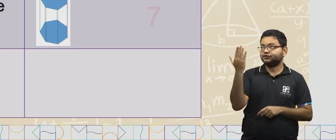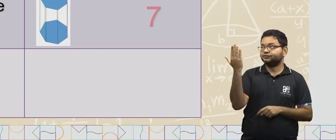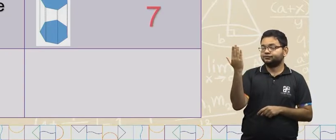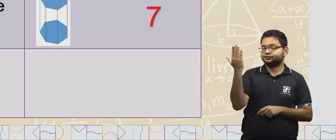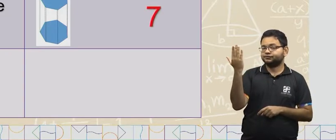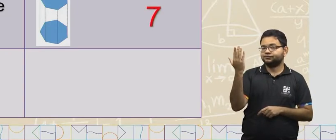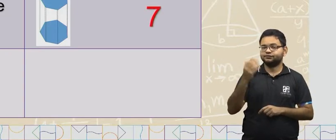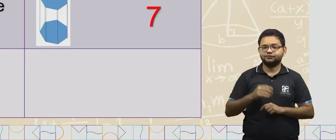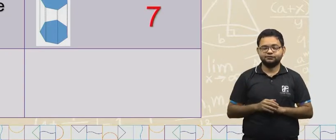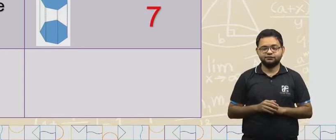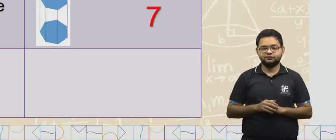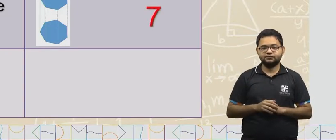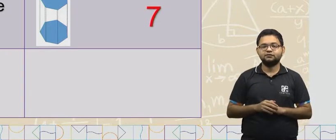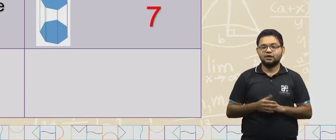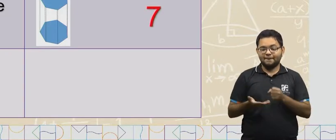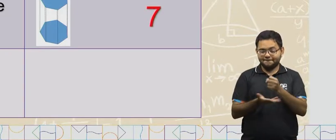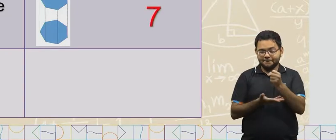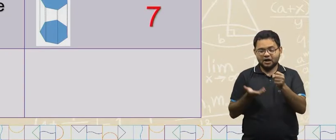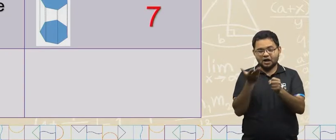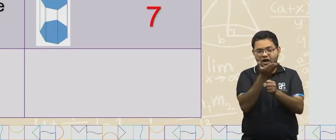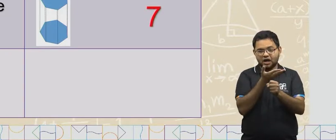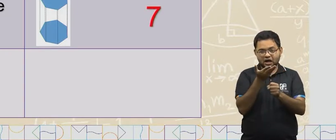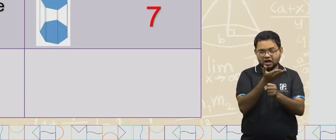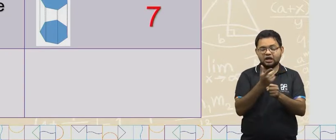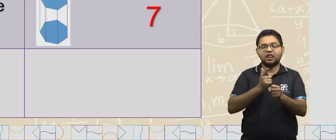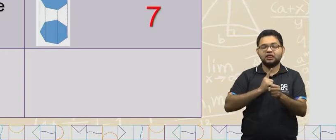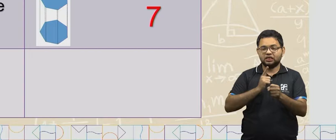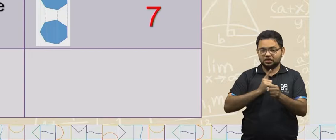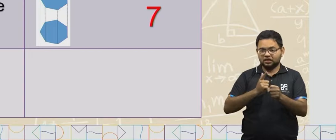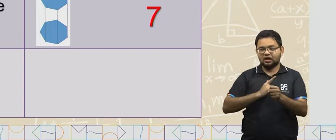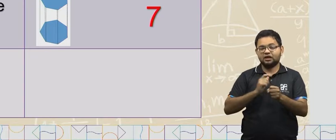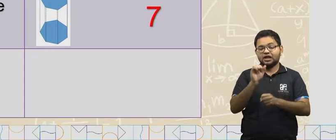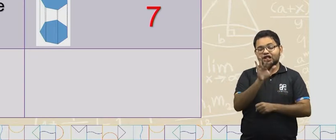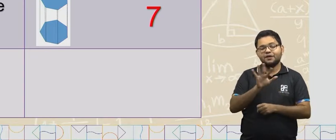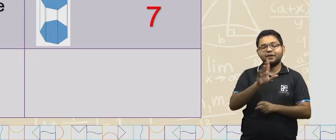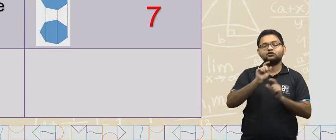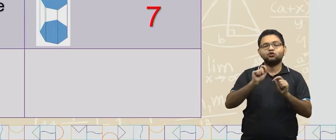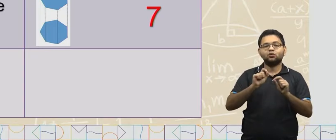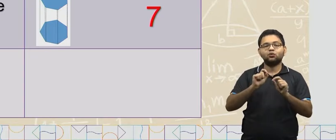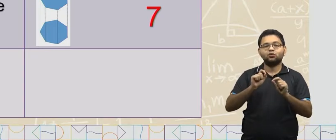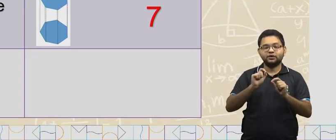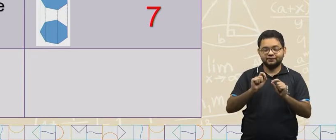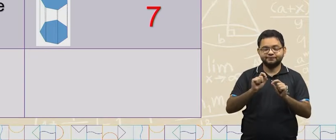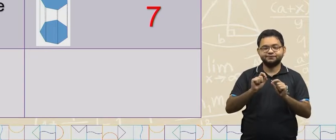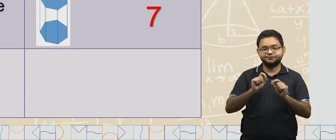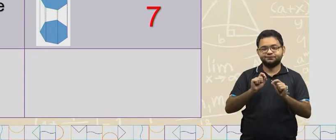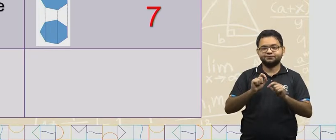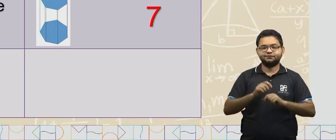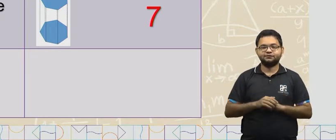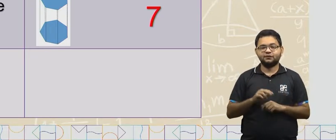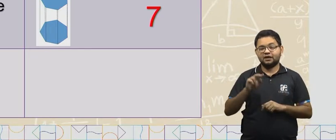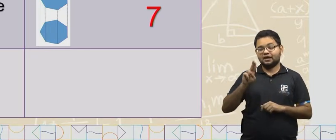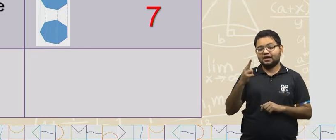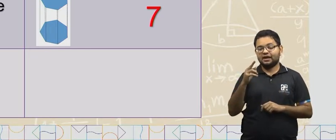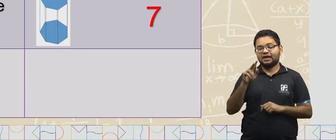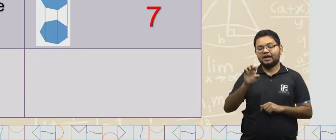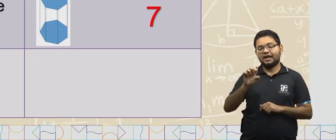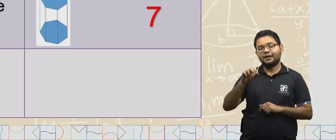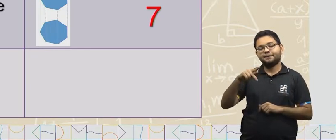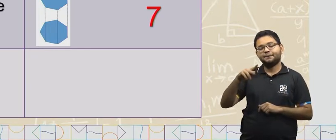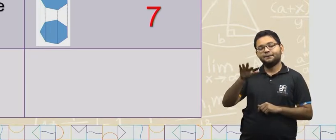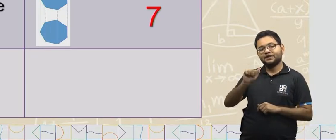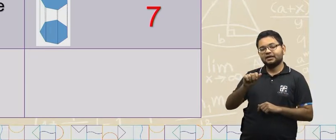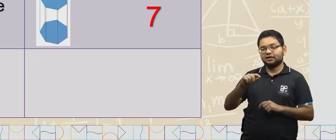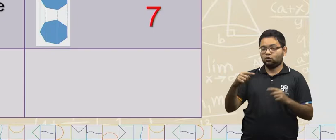suas extremidades 2 figuras geométricas chamadas de heptágono, muito